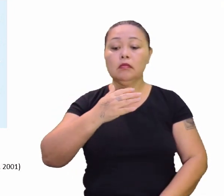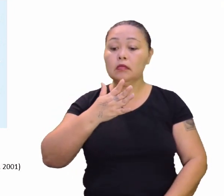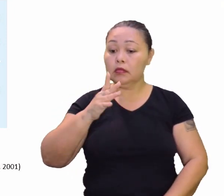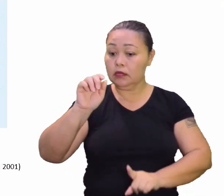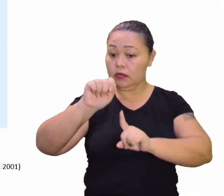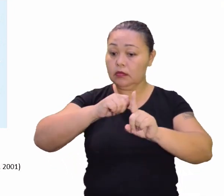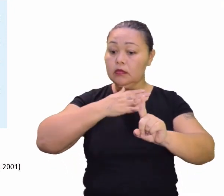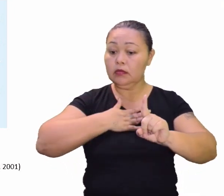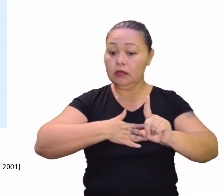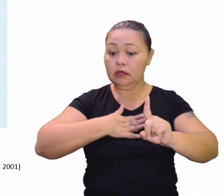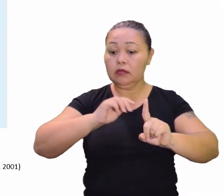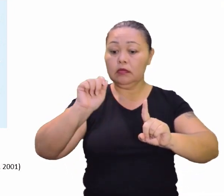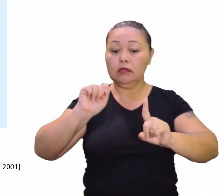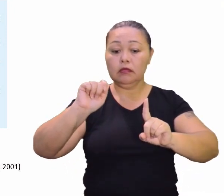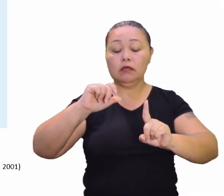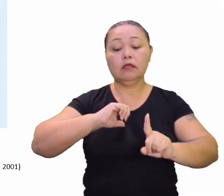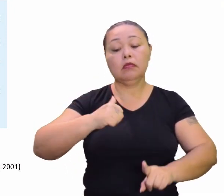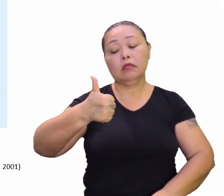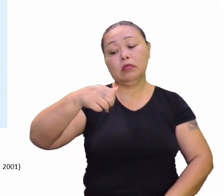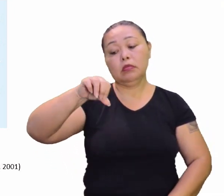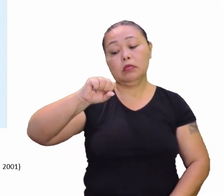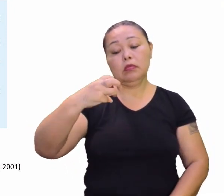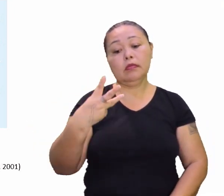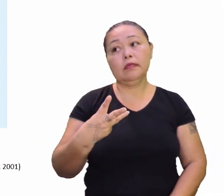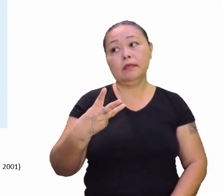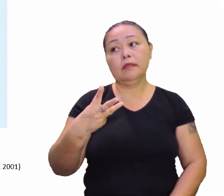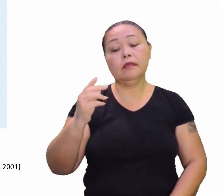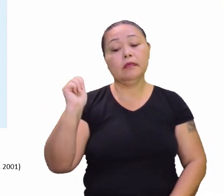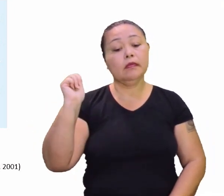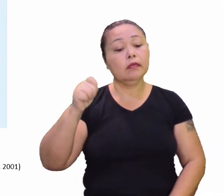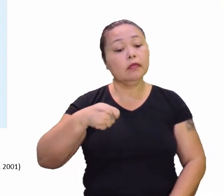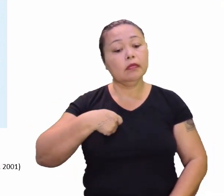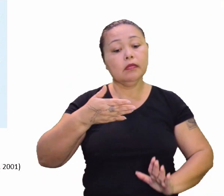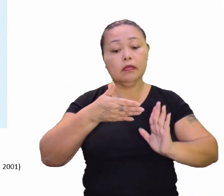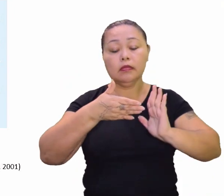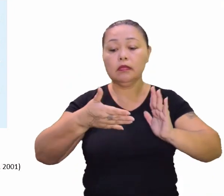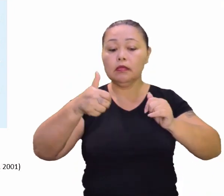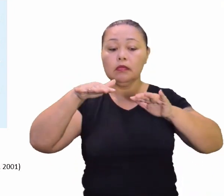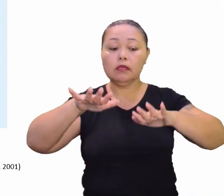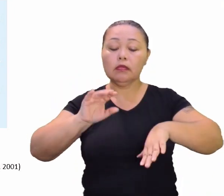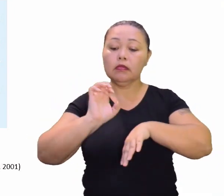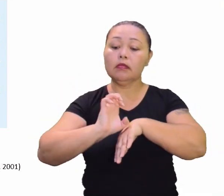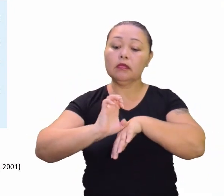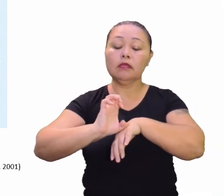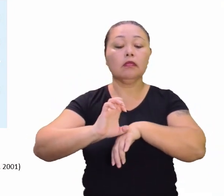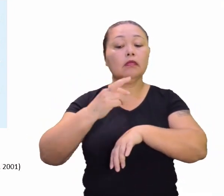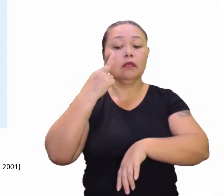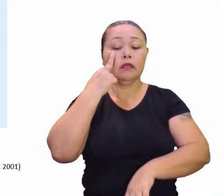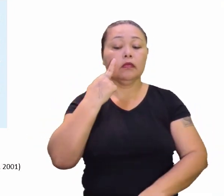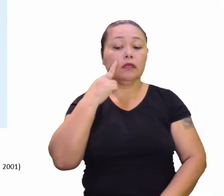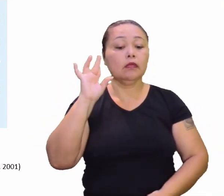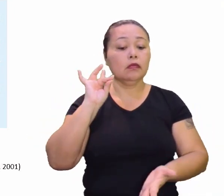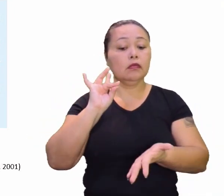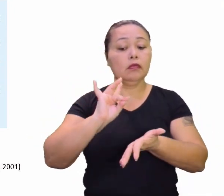agosto de 83, pode ser considerado o período de instalação do Estado.